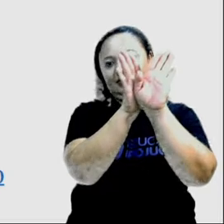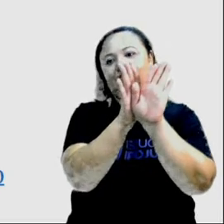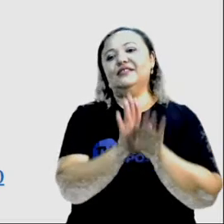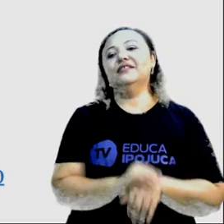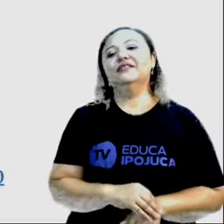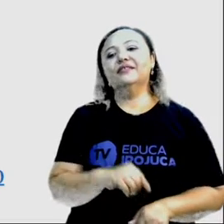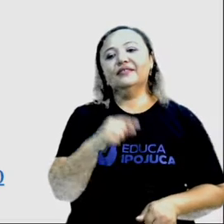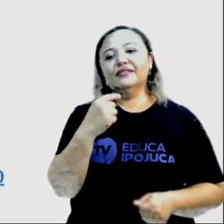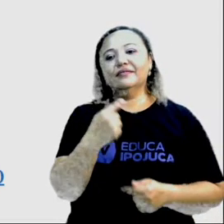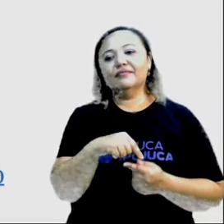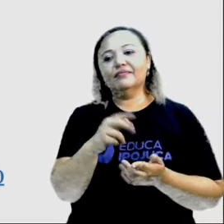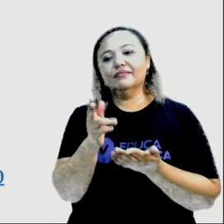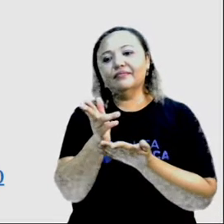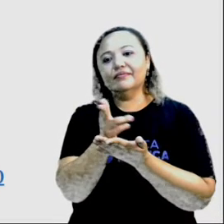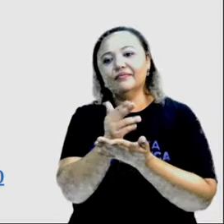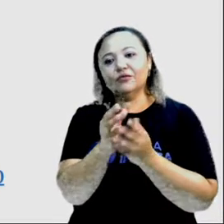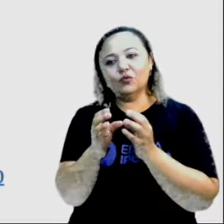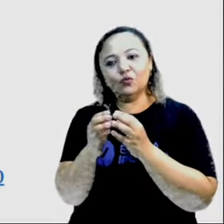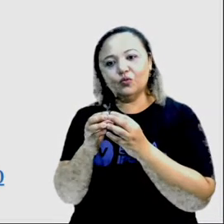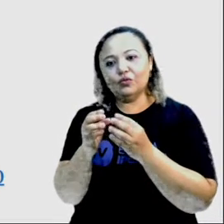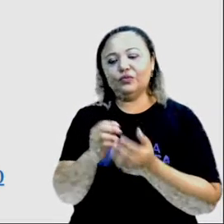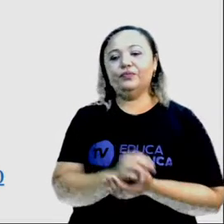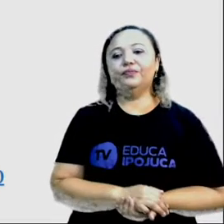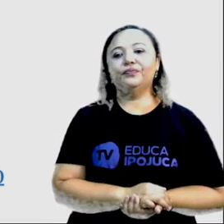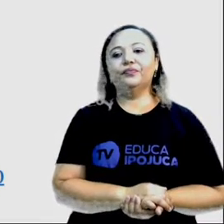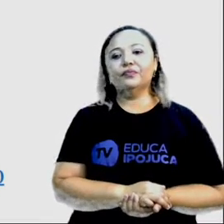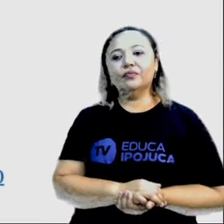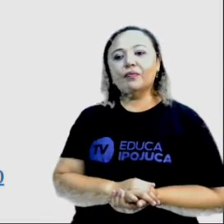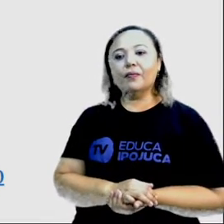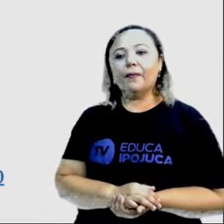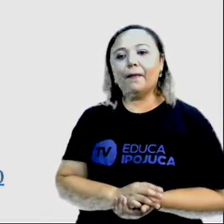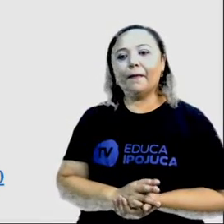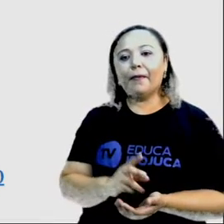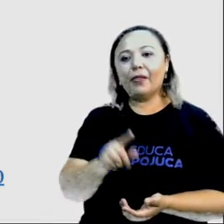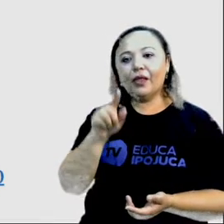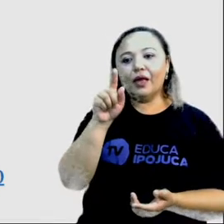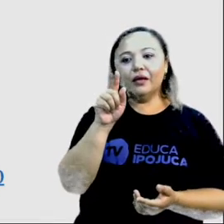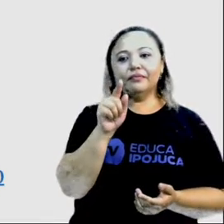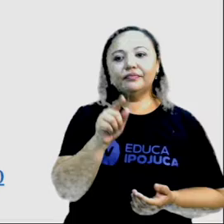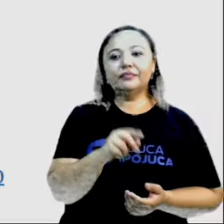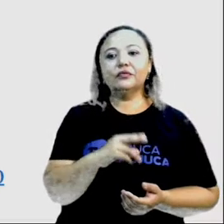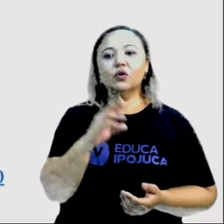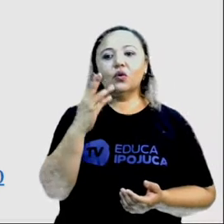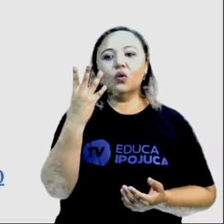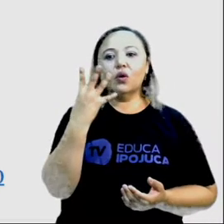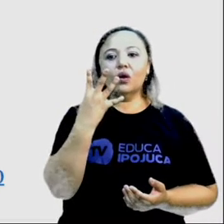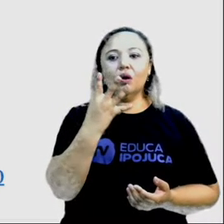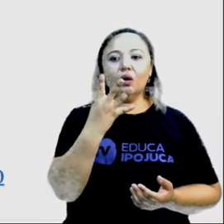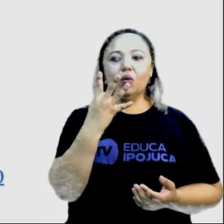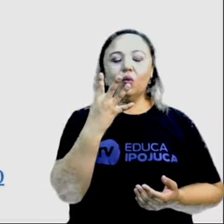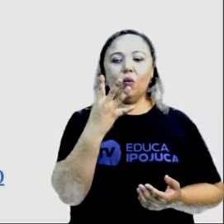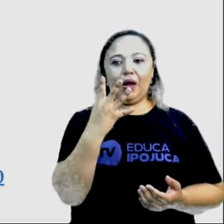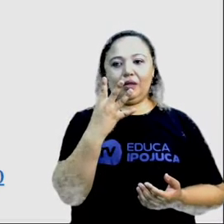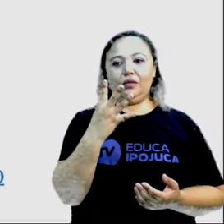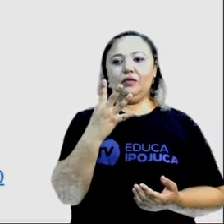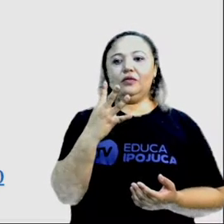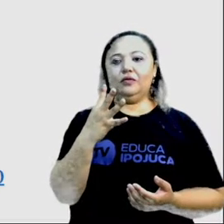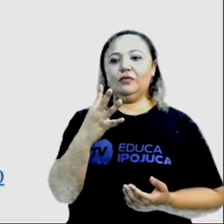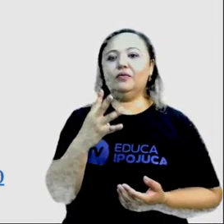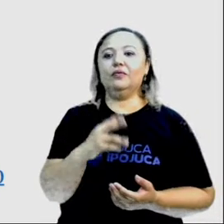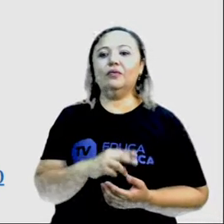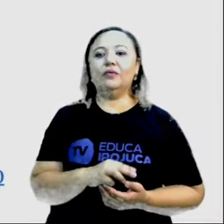representada aí no conjunto. Aí temos aí em cima 4 libélulas.